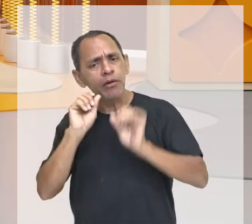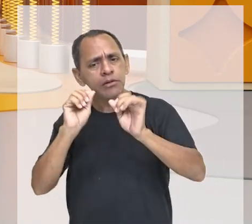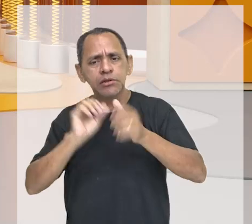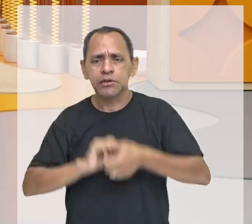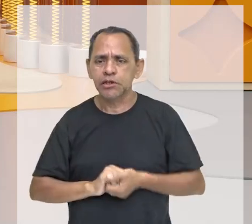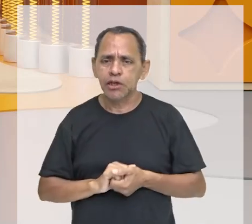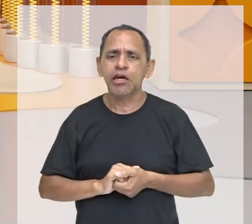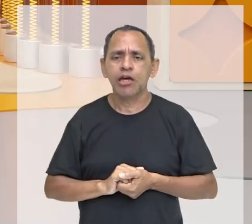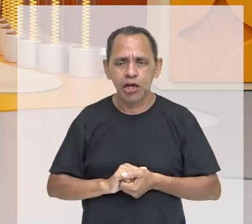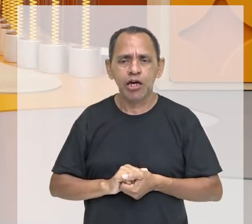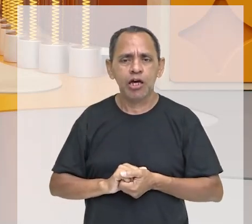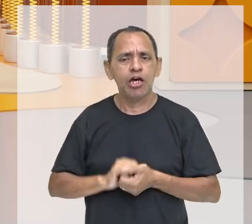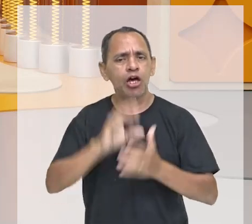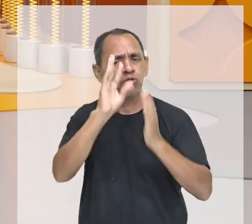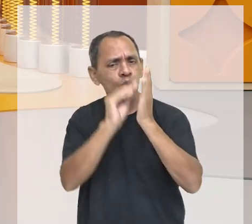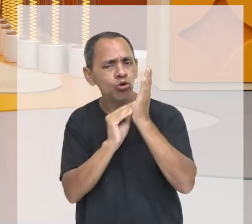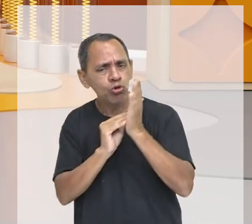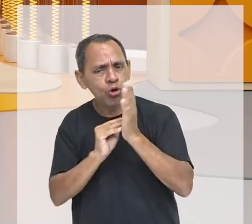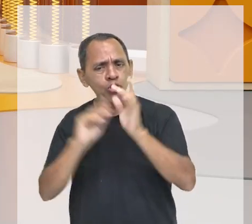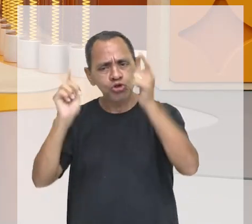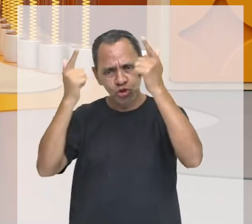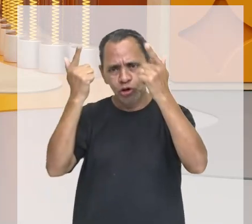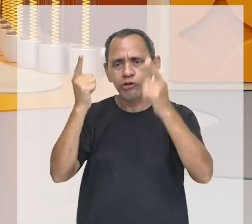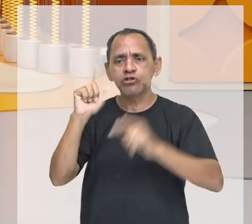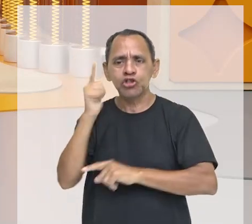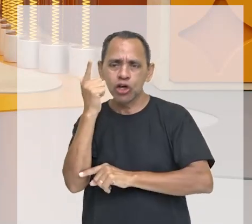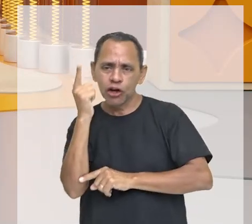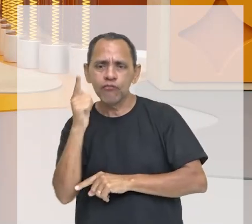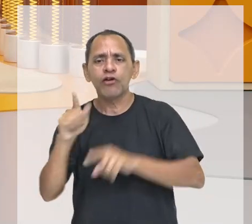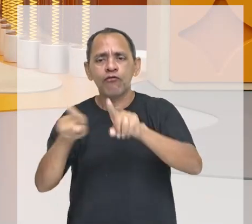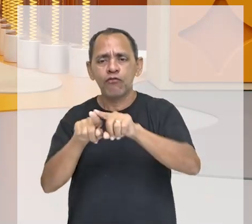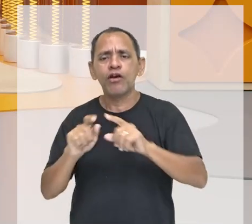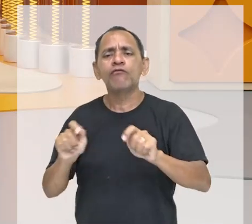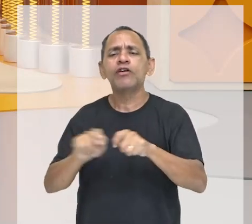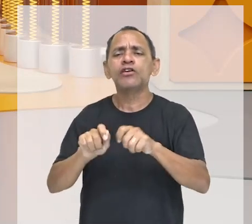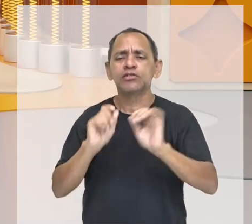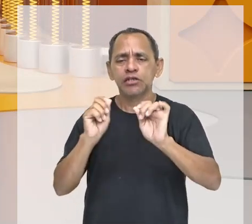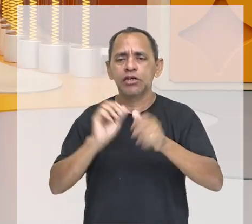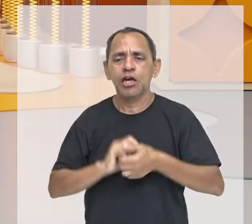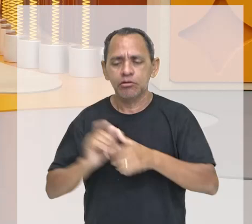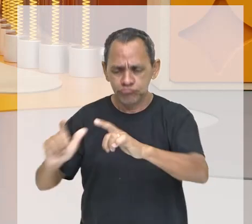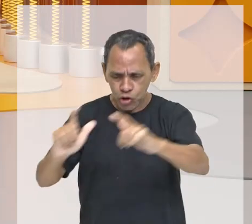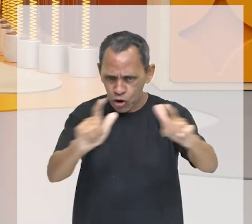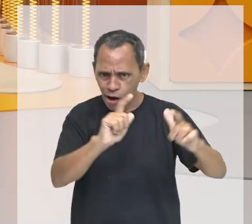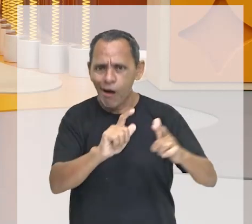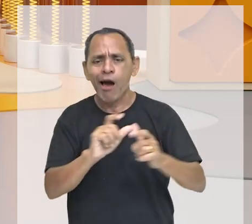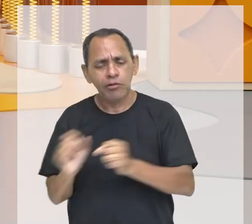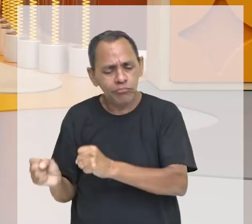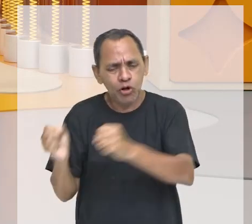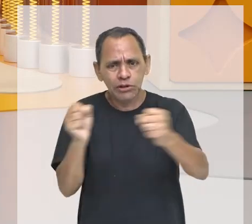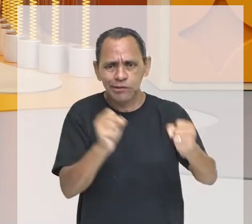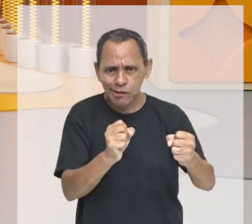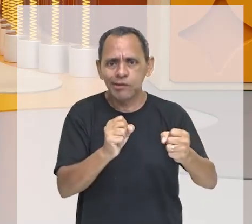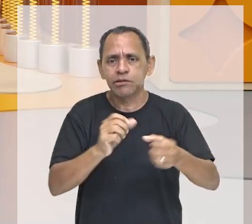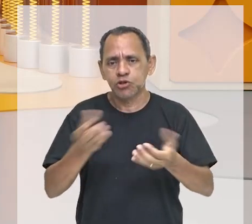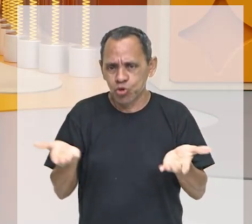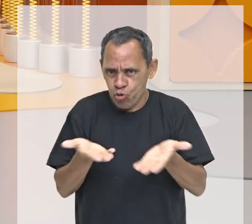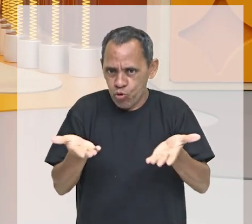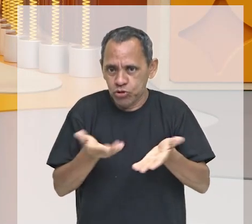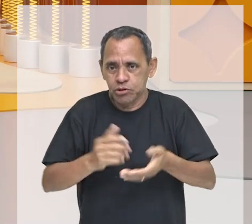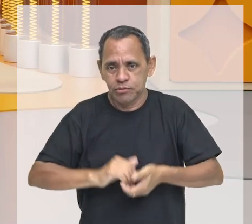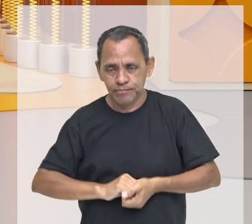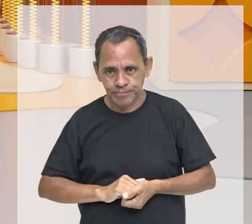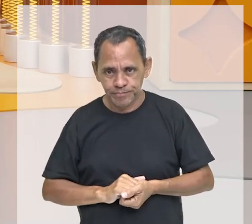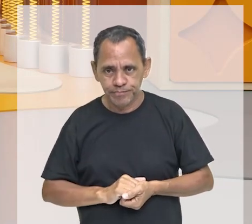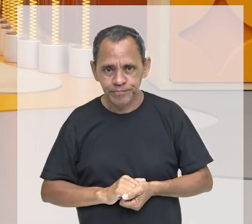conteúdo da geografia, a industrialização fez com que esses lugares se tornassem essas potências, não é isso? Como nós estamos vendo